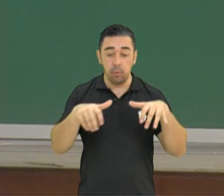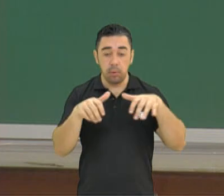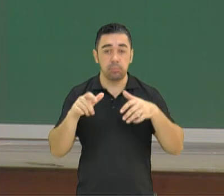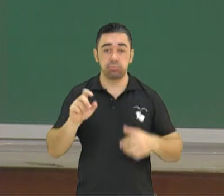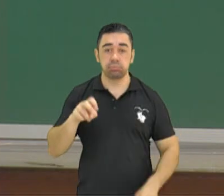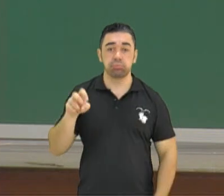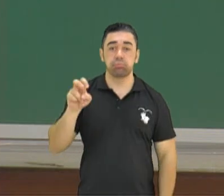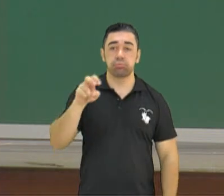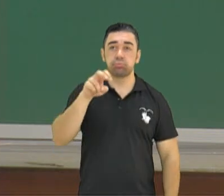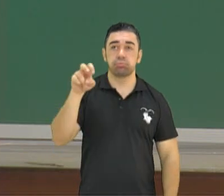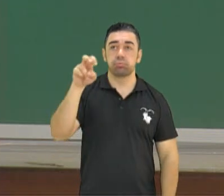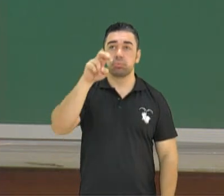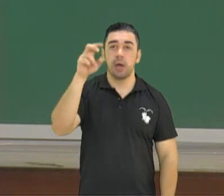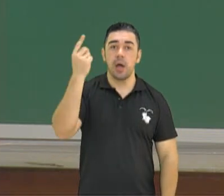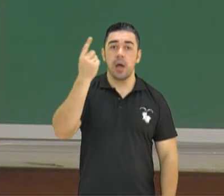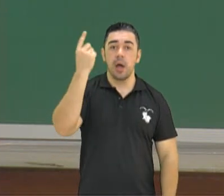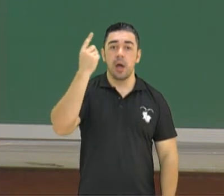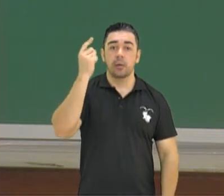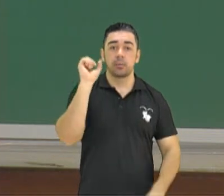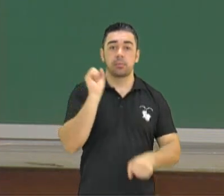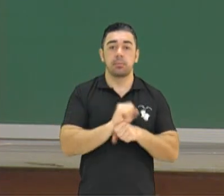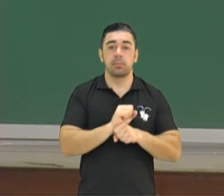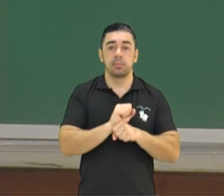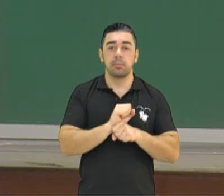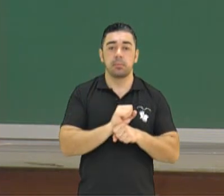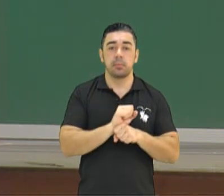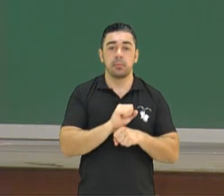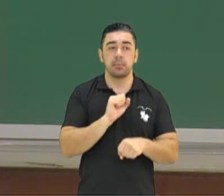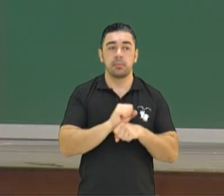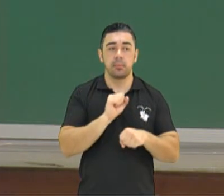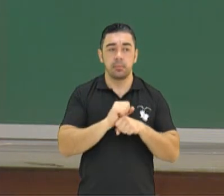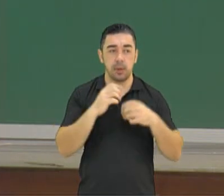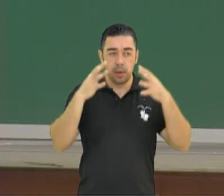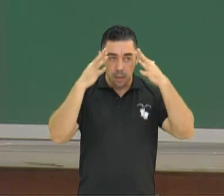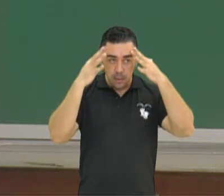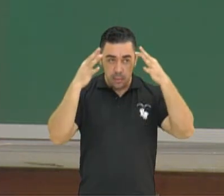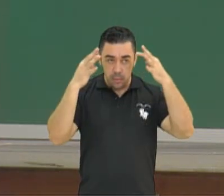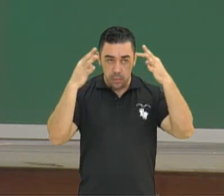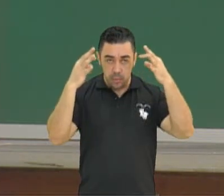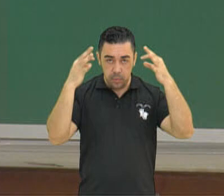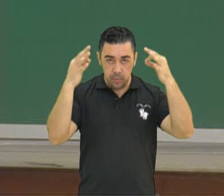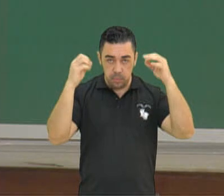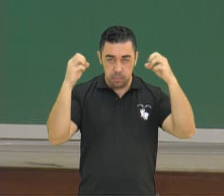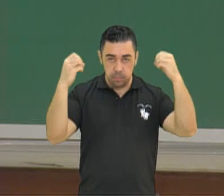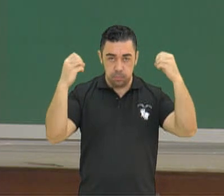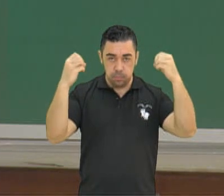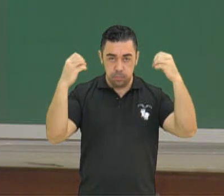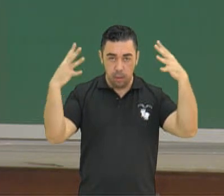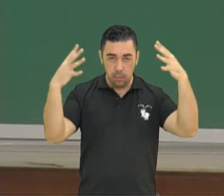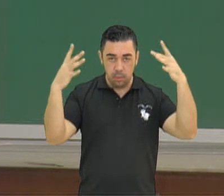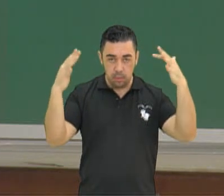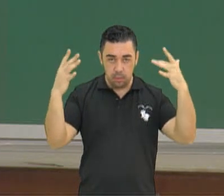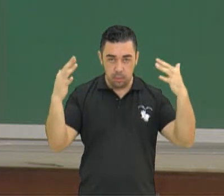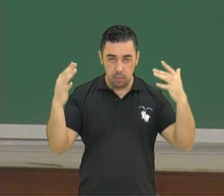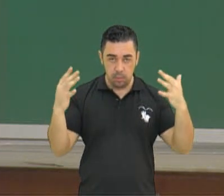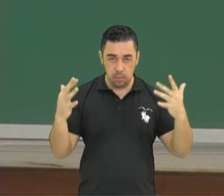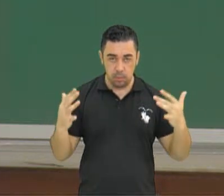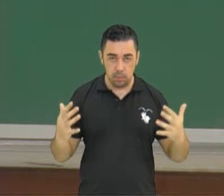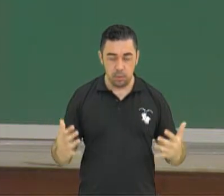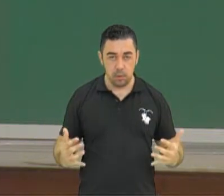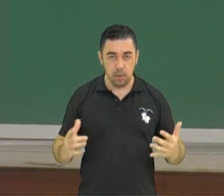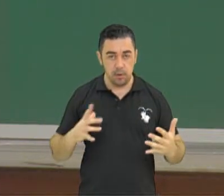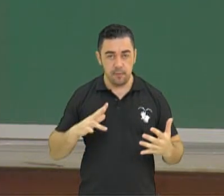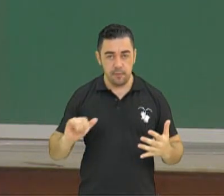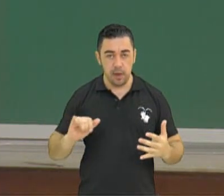alto, onde ela fica ali paradinha esperando que os esporos que estão aqui do fungo amadureçam, ele né, explode esses esporos pelo ambiente e